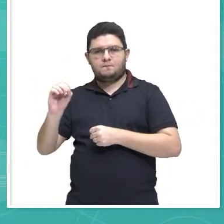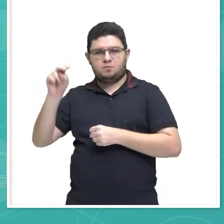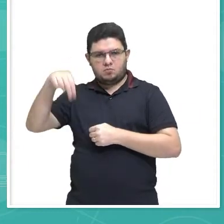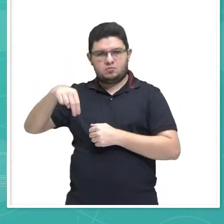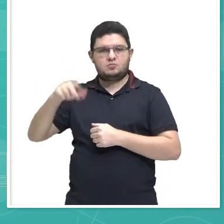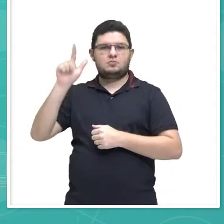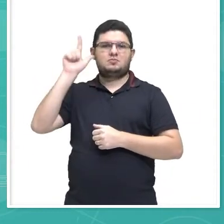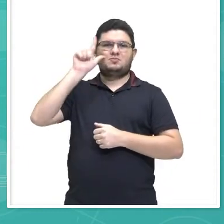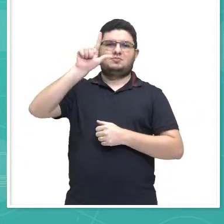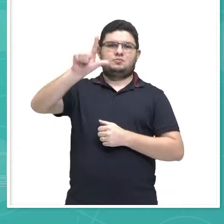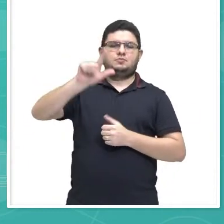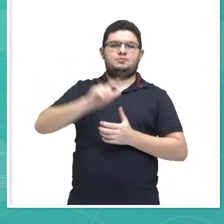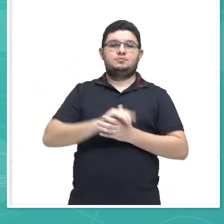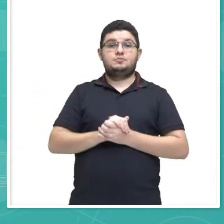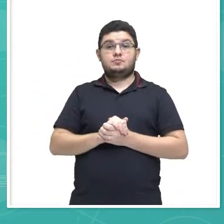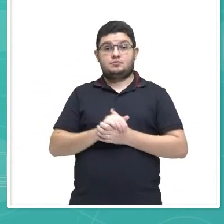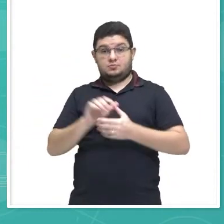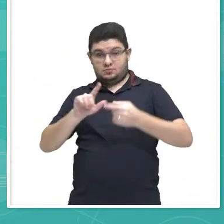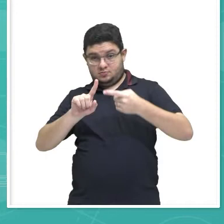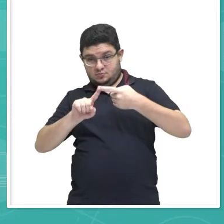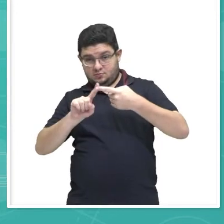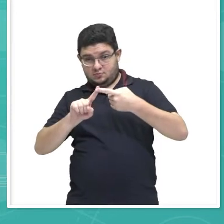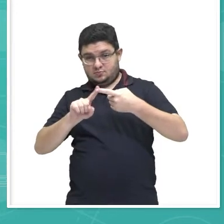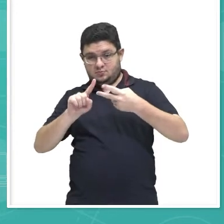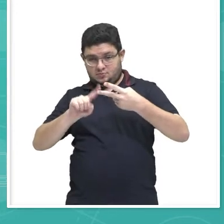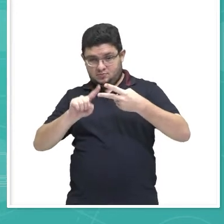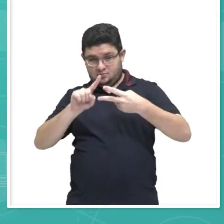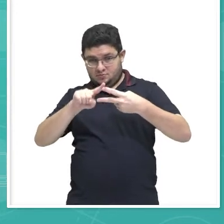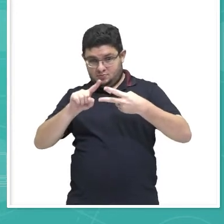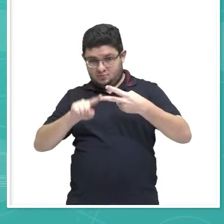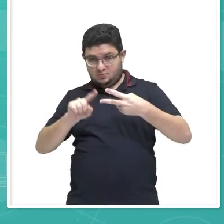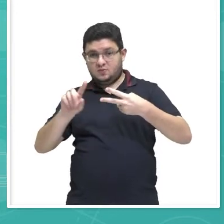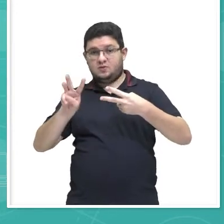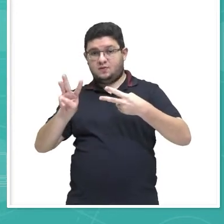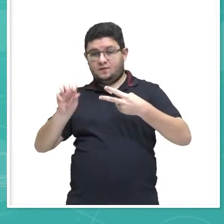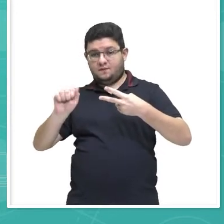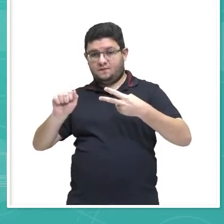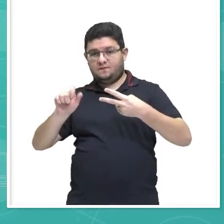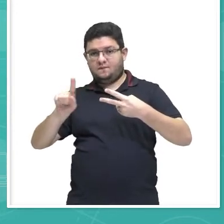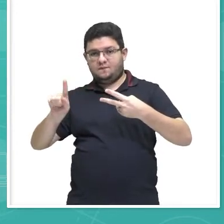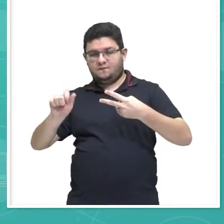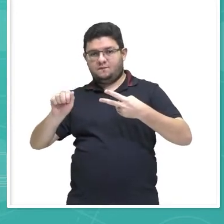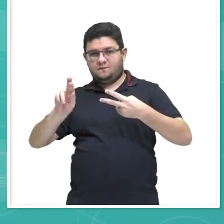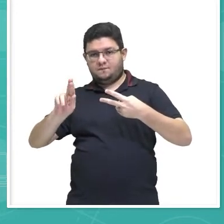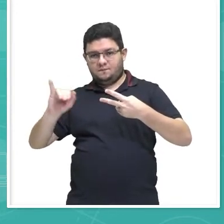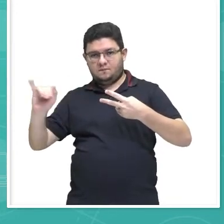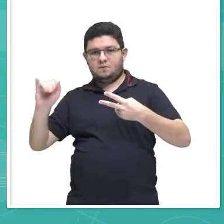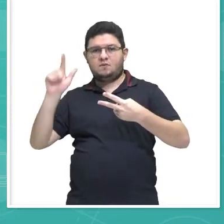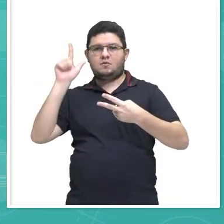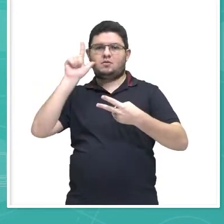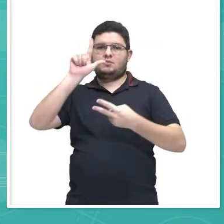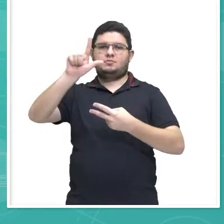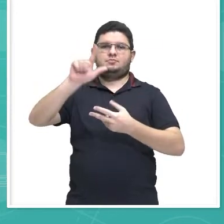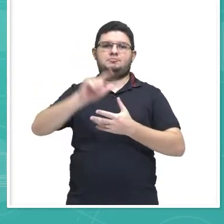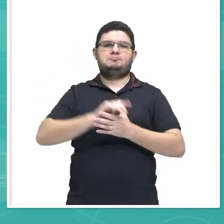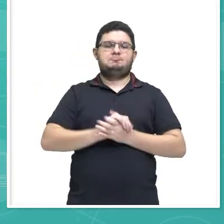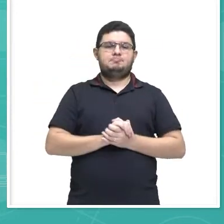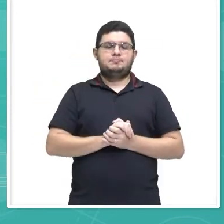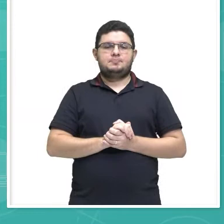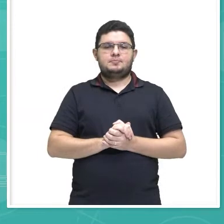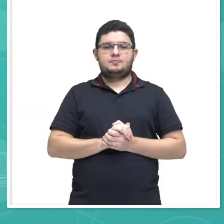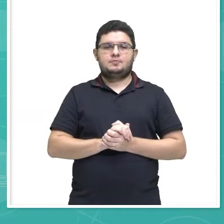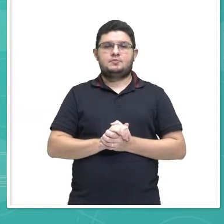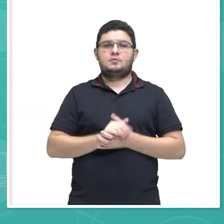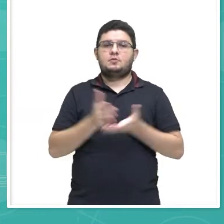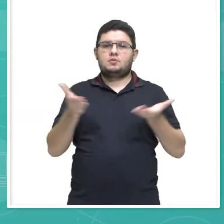e depois acumula mais outro, ele já tem aí a pontuação completa e aí ele vence. Agora vamos ver